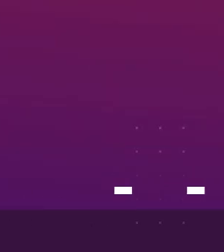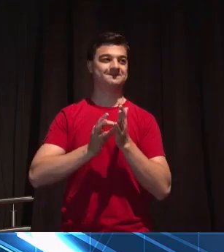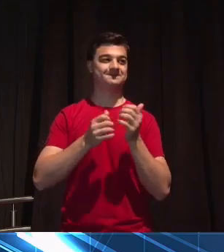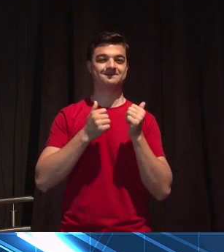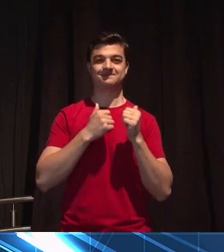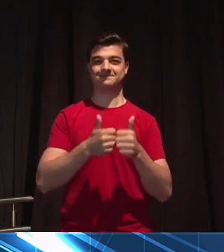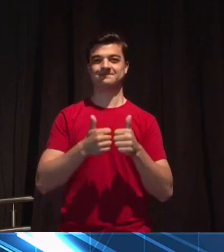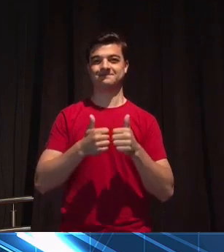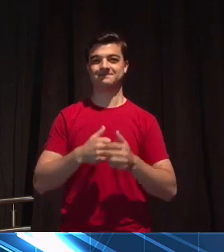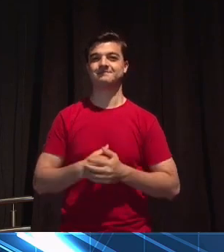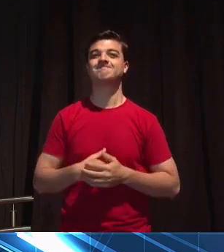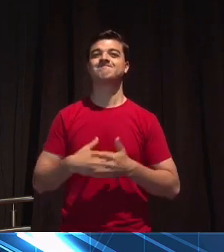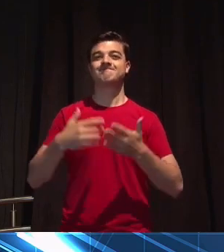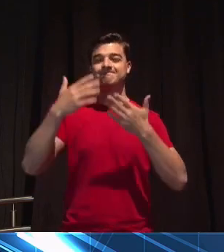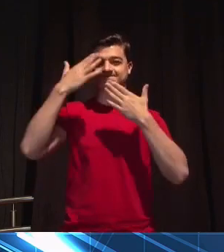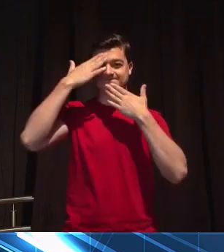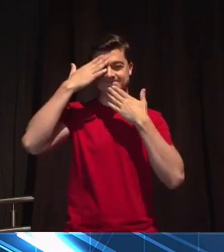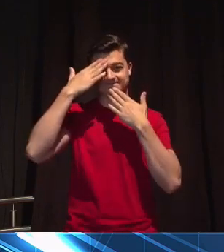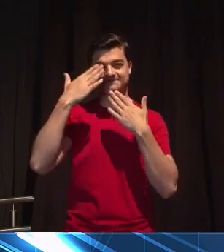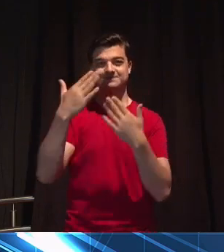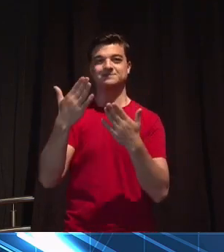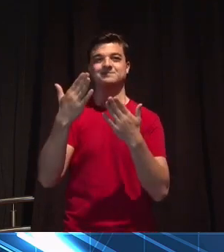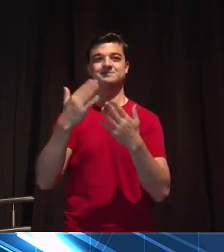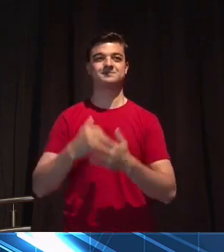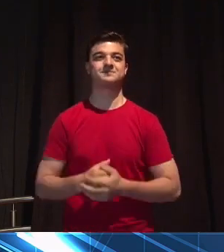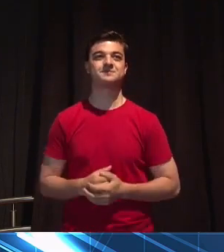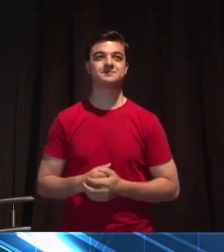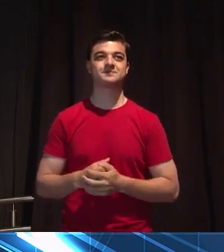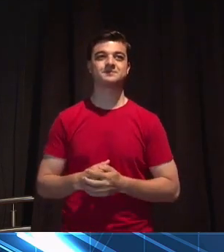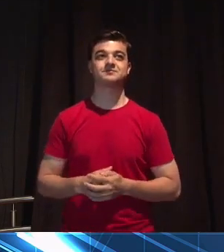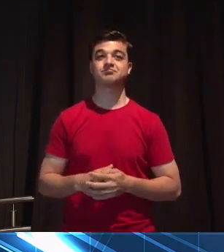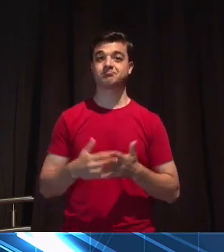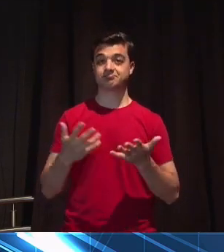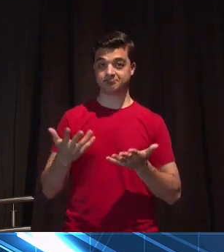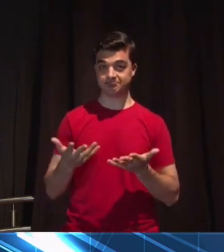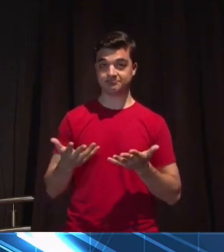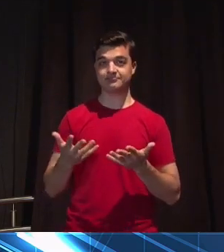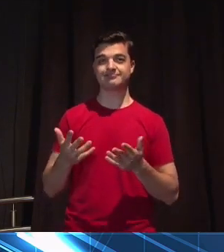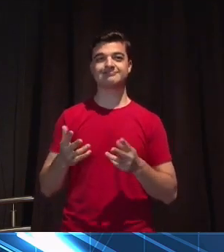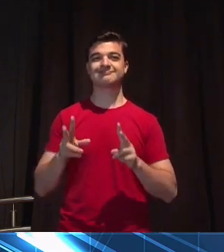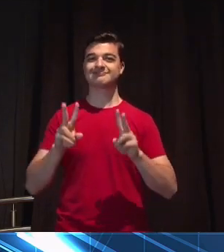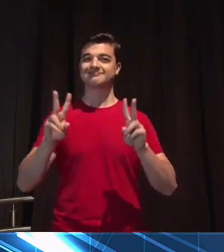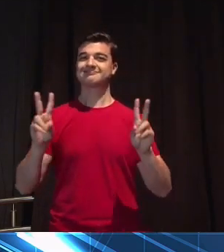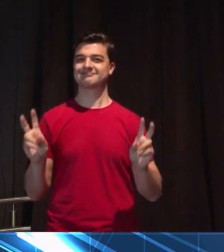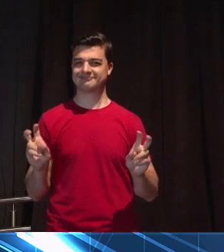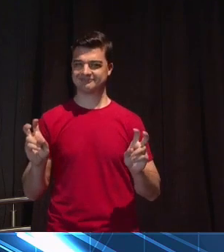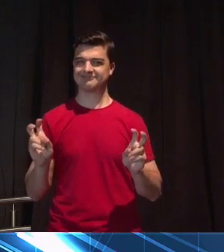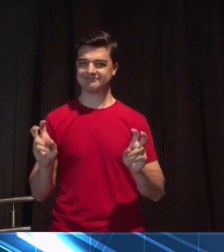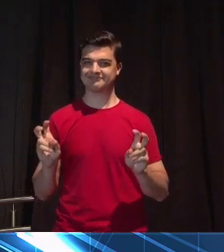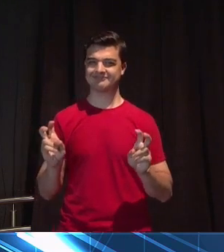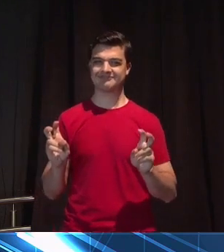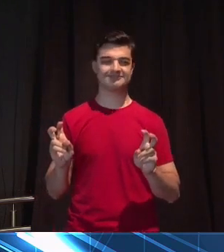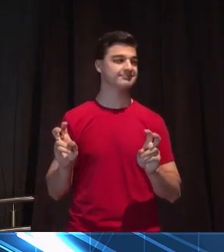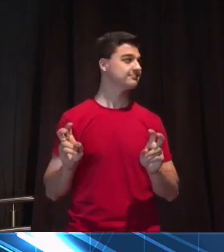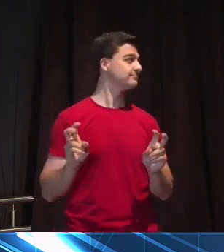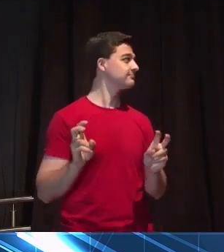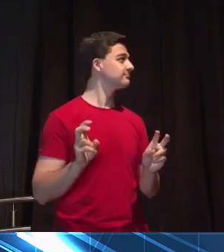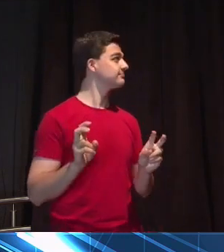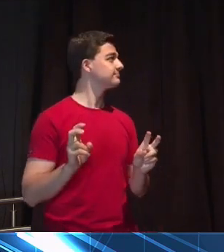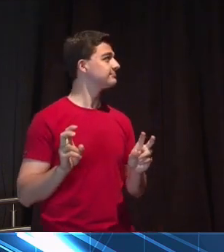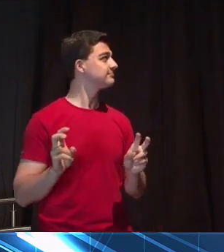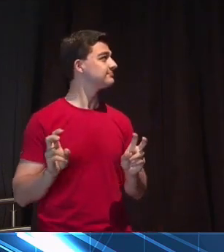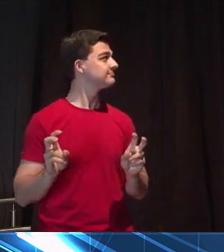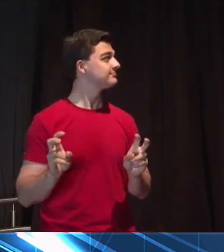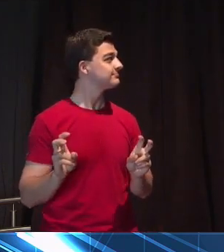Ok muito obrigado pessoal então eu vou falar sobre esse nome chique aí né do sólido aos Portes